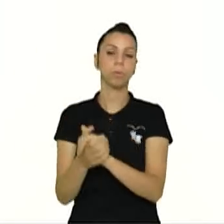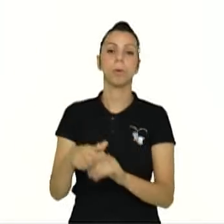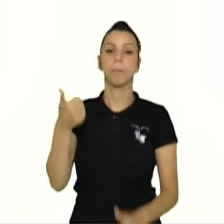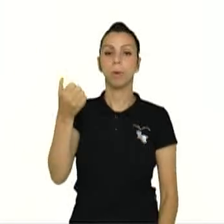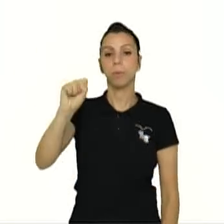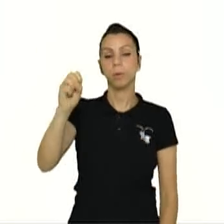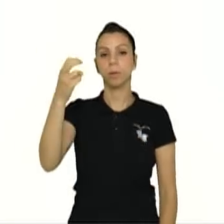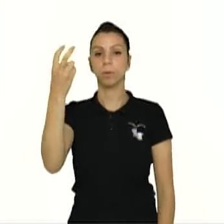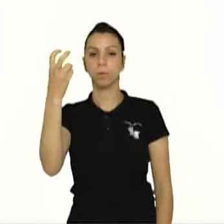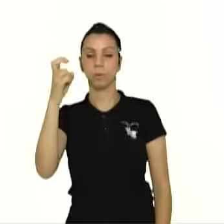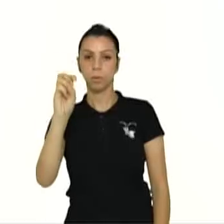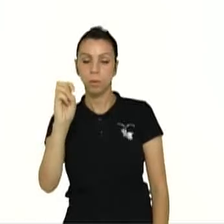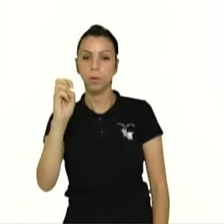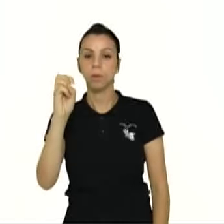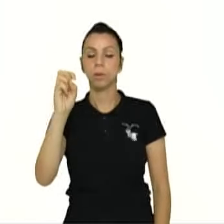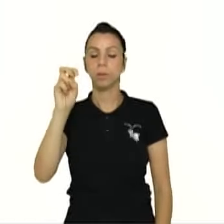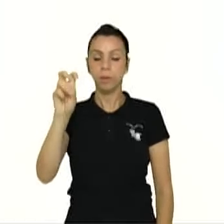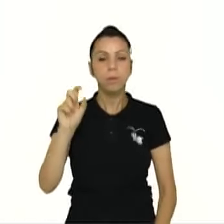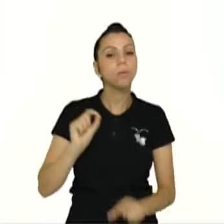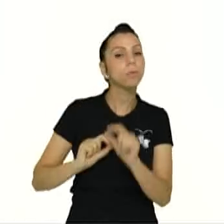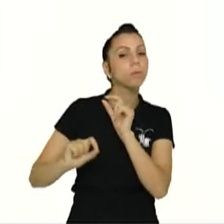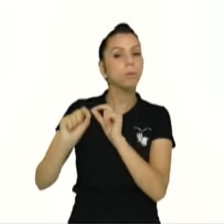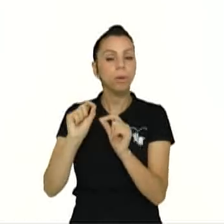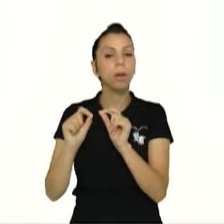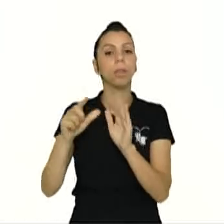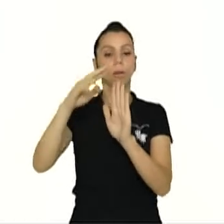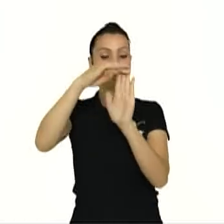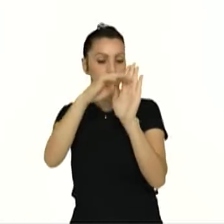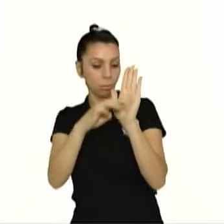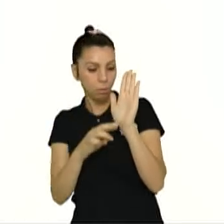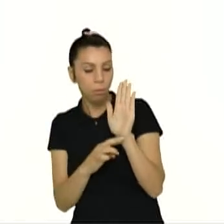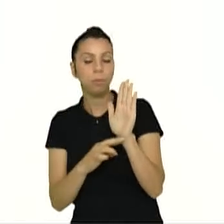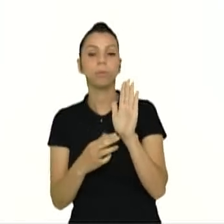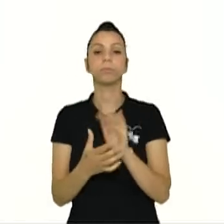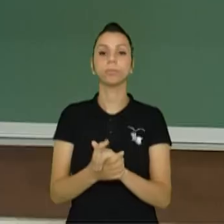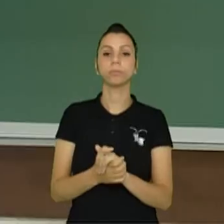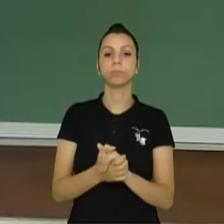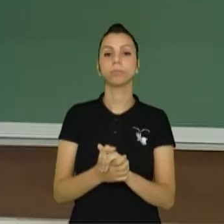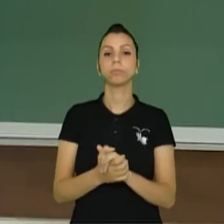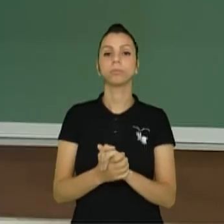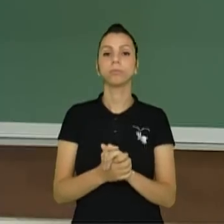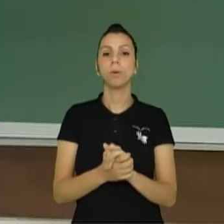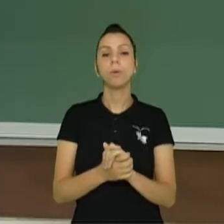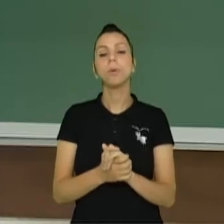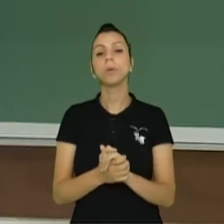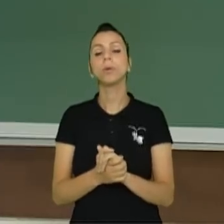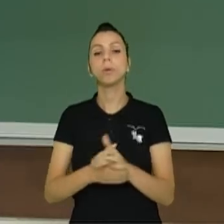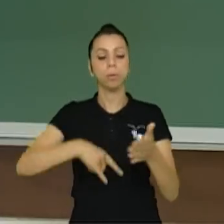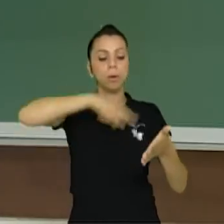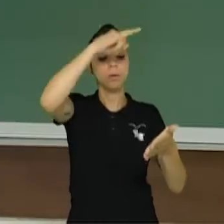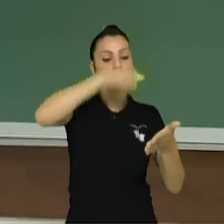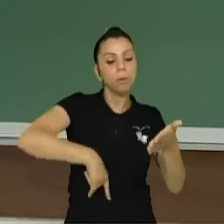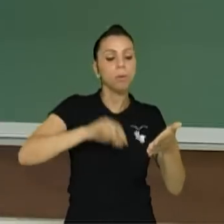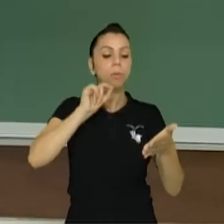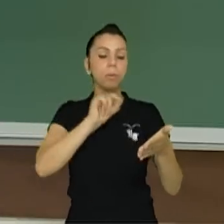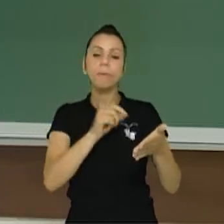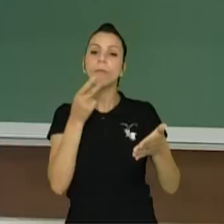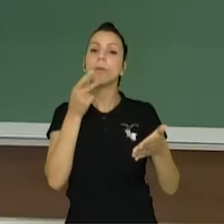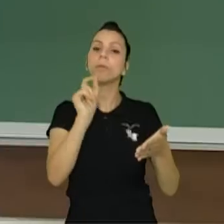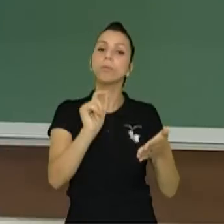teve o regulamento das missões. E o que esse documento, regulamento das missões, do segundo reinado,